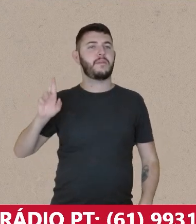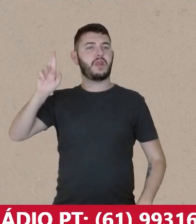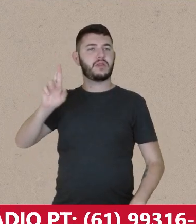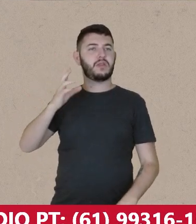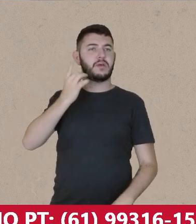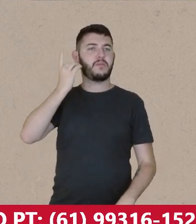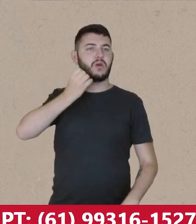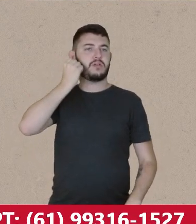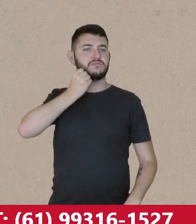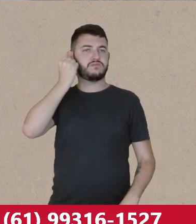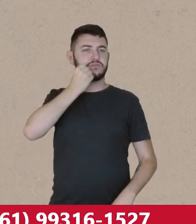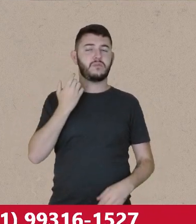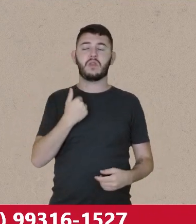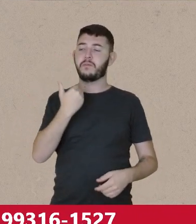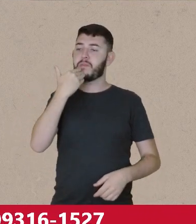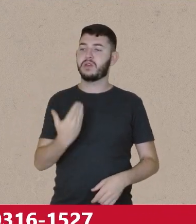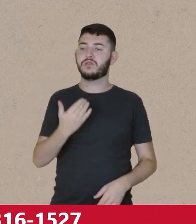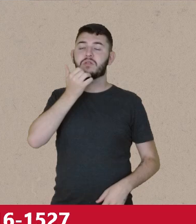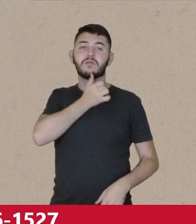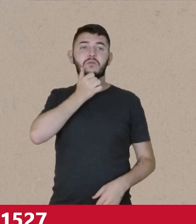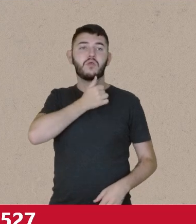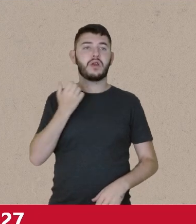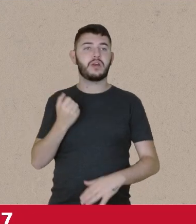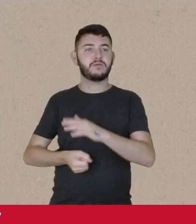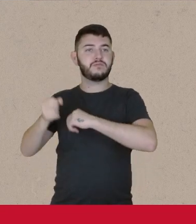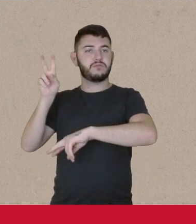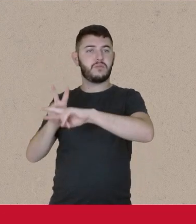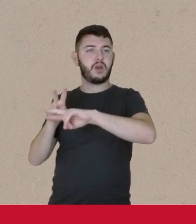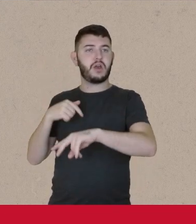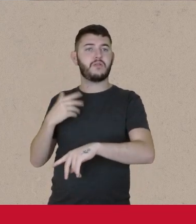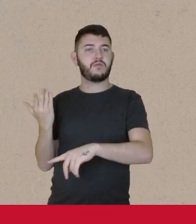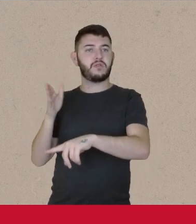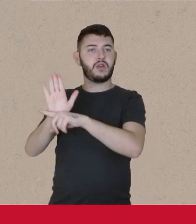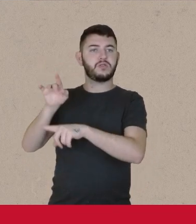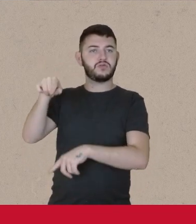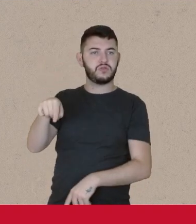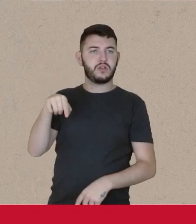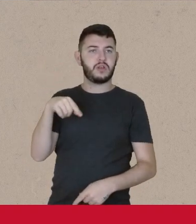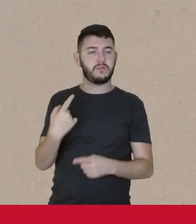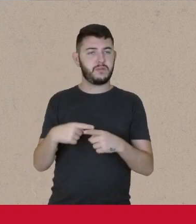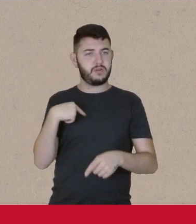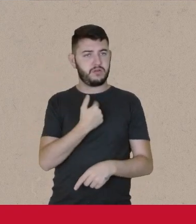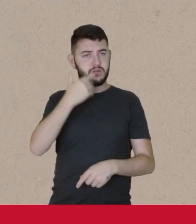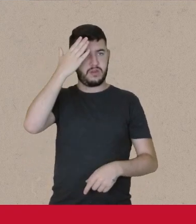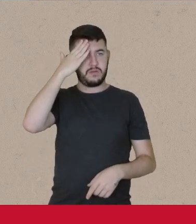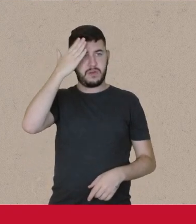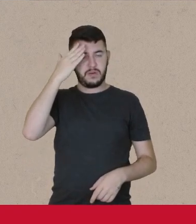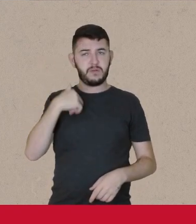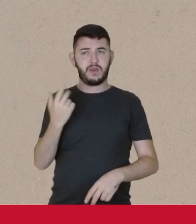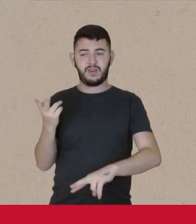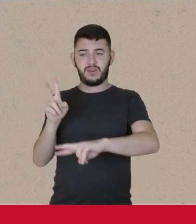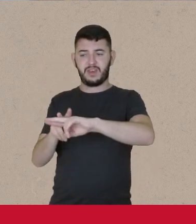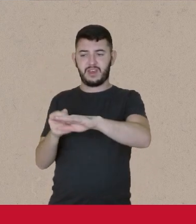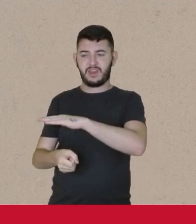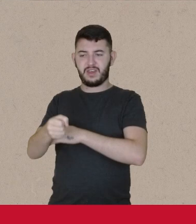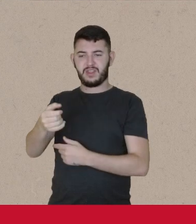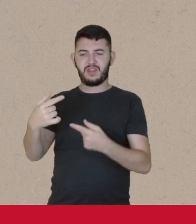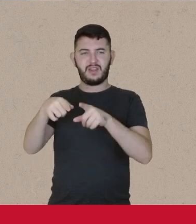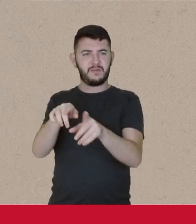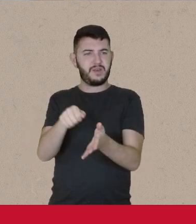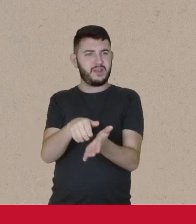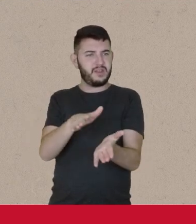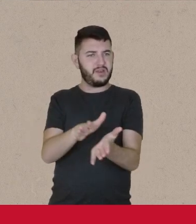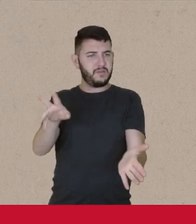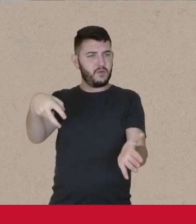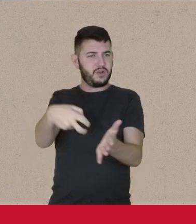mulheres encarceradas fossem contempladas nesse projeto, porque a gente sabe que, além do encarceramento, há outras punições